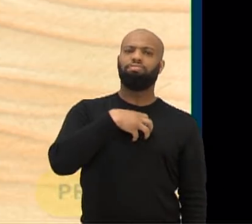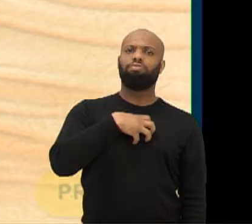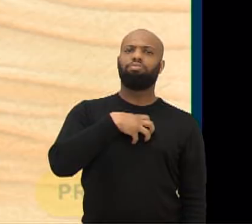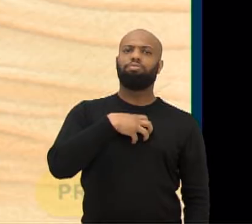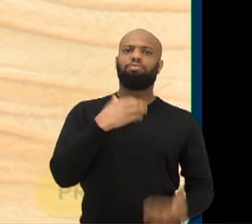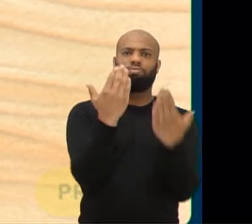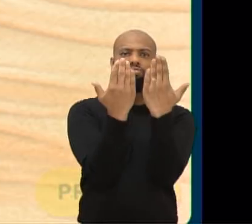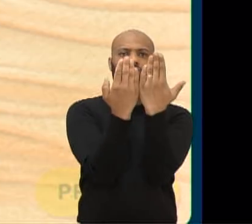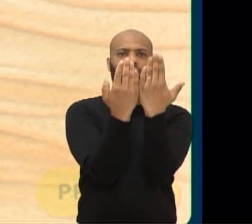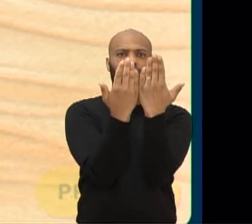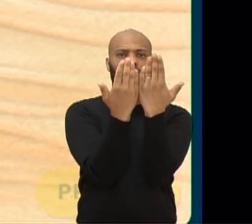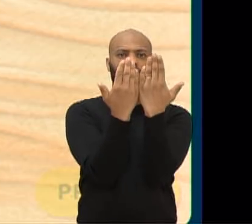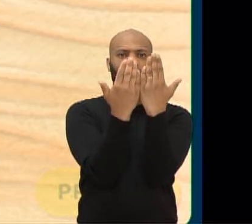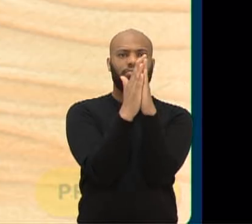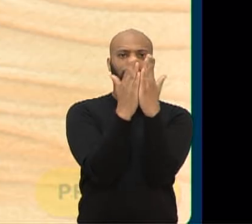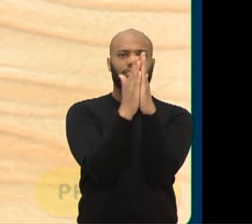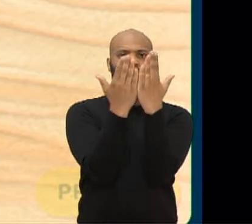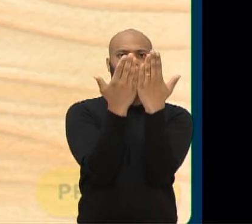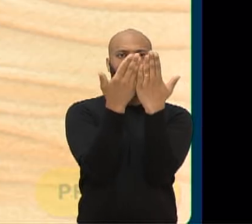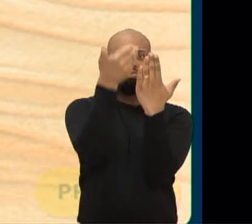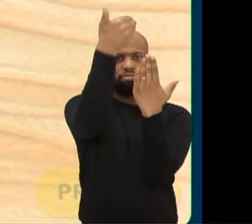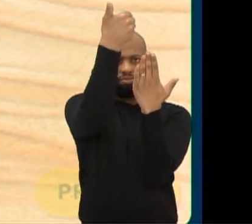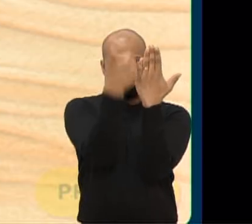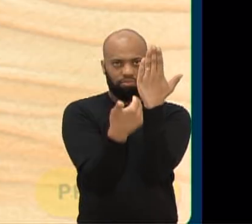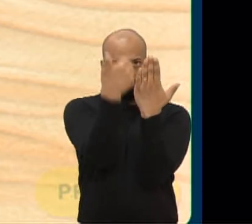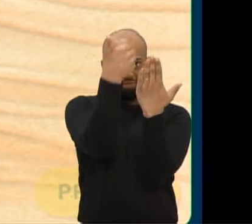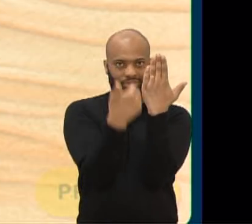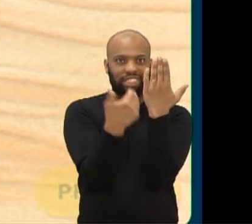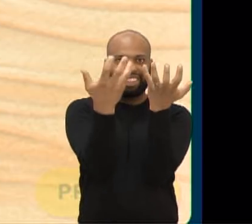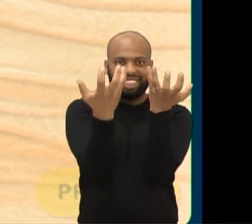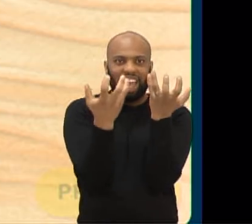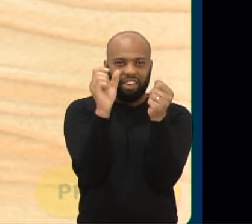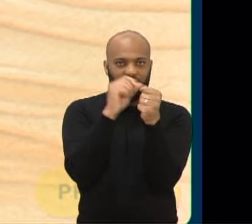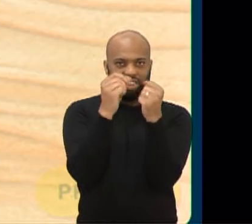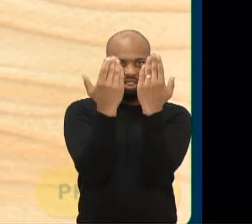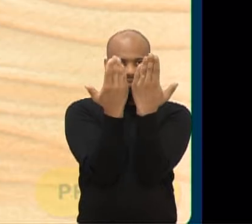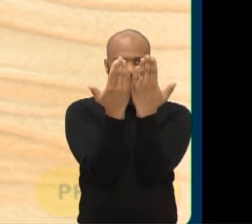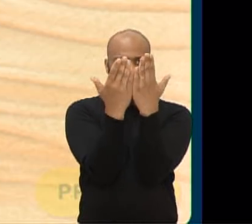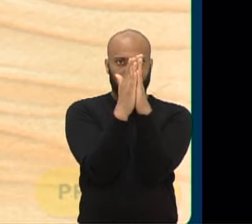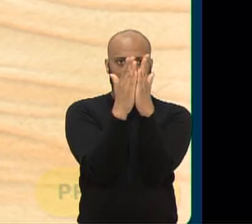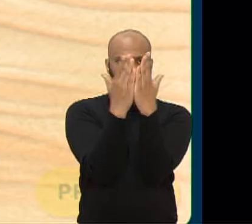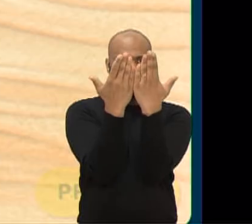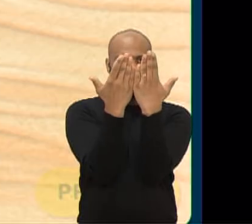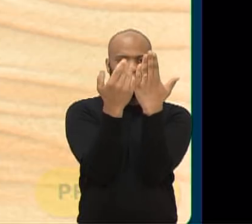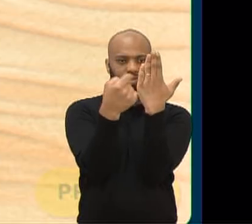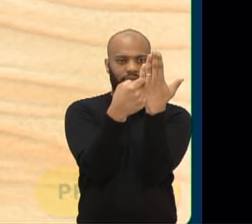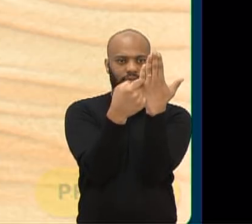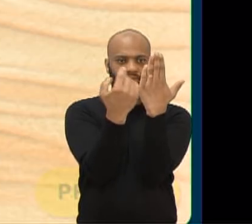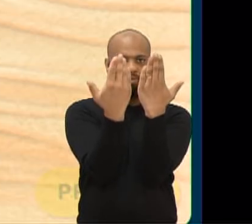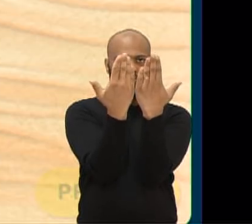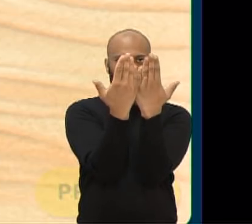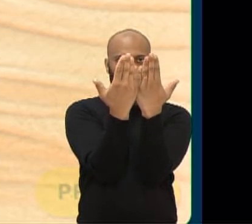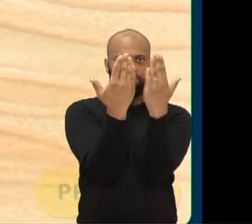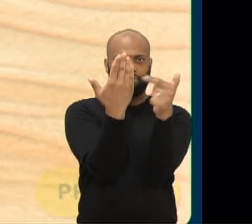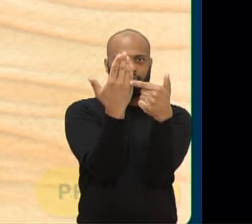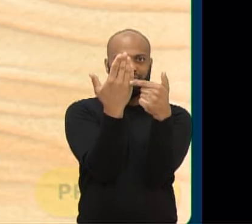o eixo de simetria, que é aquela ideia de traçar um eixo, que os dois lados fiquem iguais.